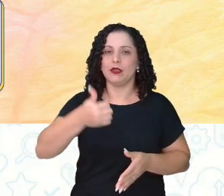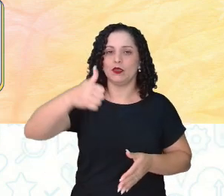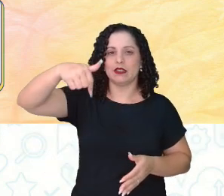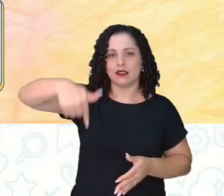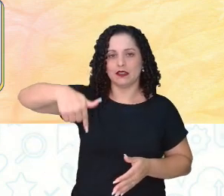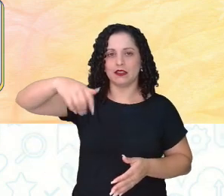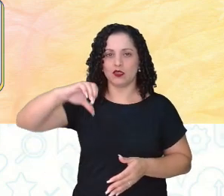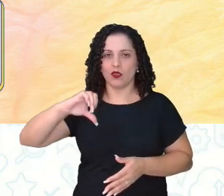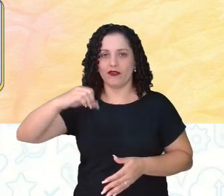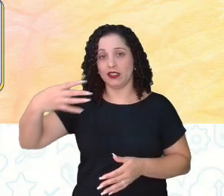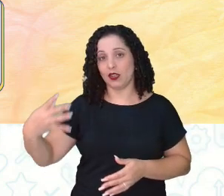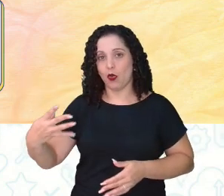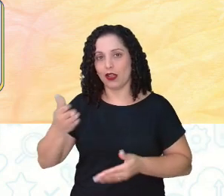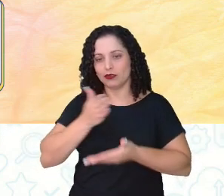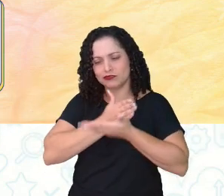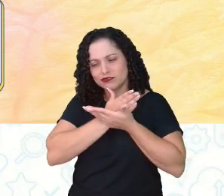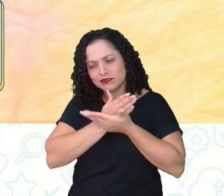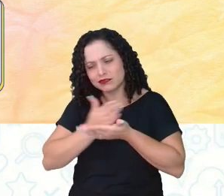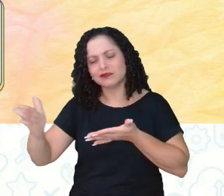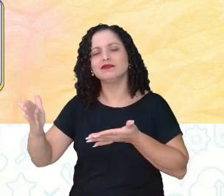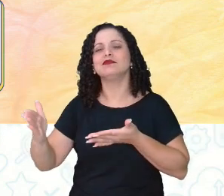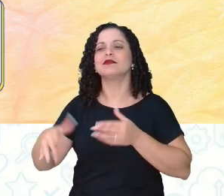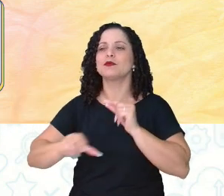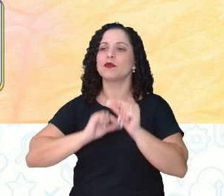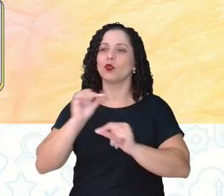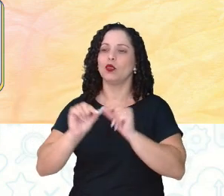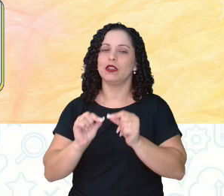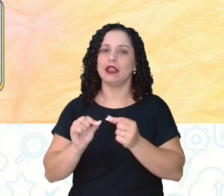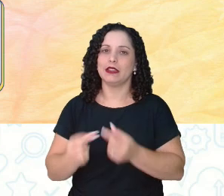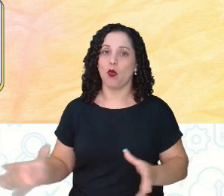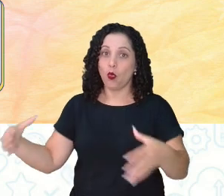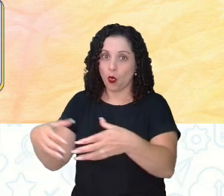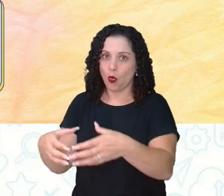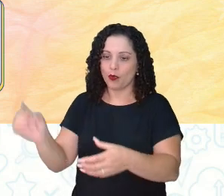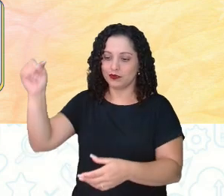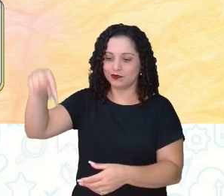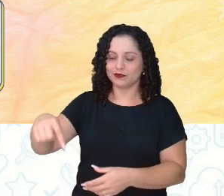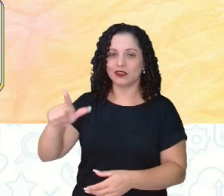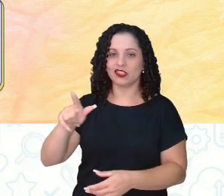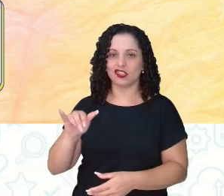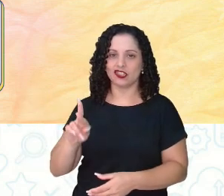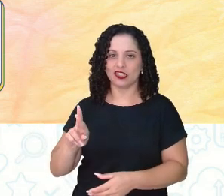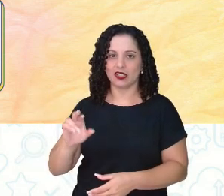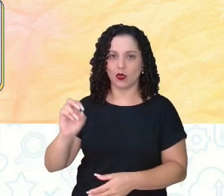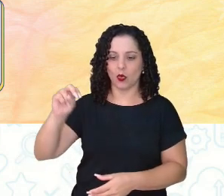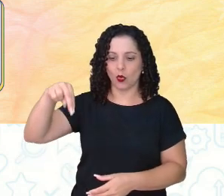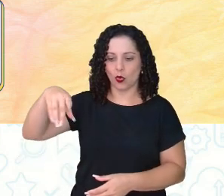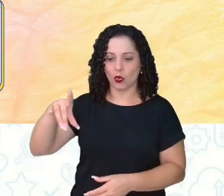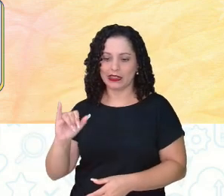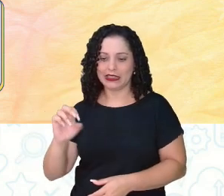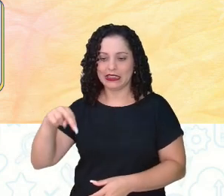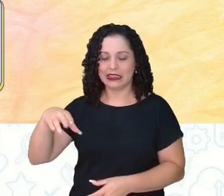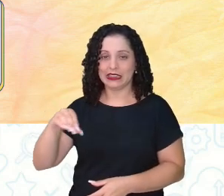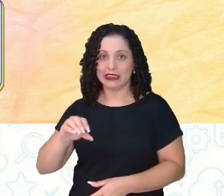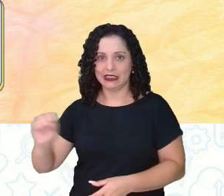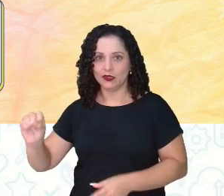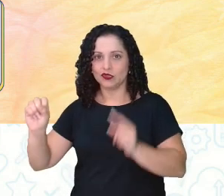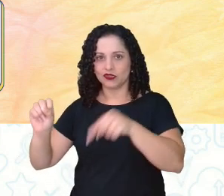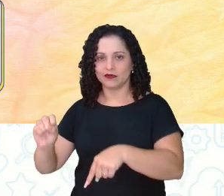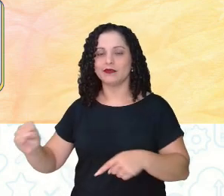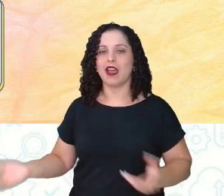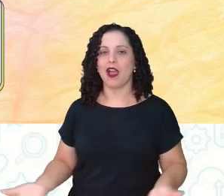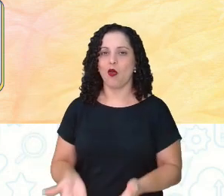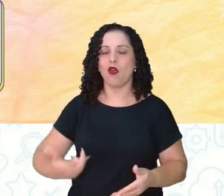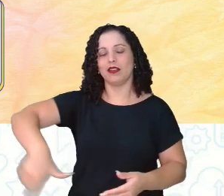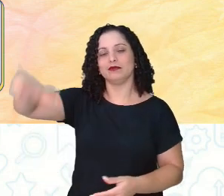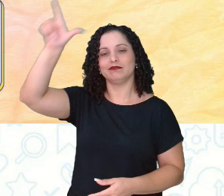e representou o retorno dos girondinos, né? Olha aí, da alta burguesia ao poder. Lá no início da convenção